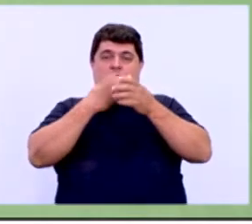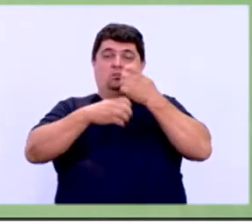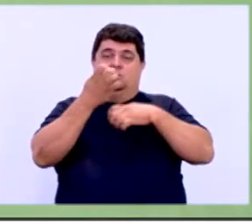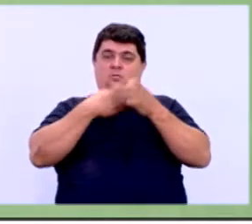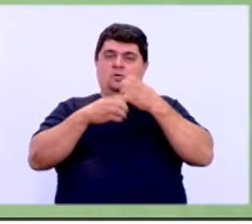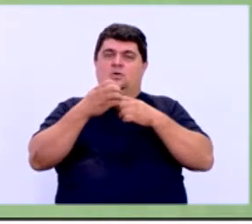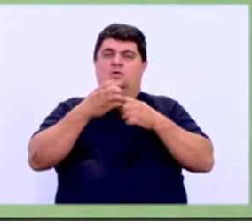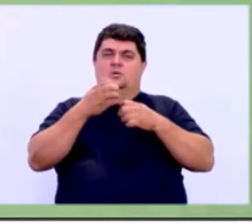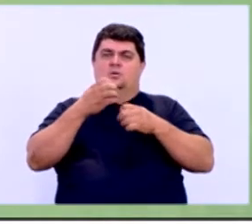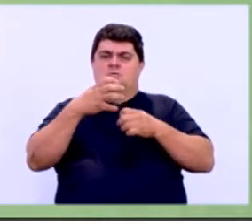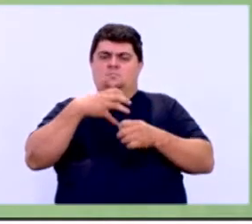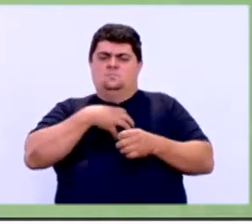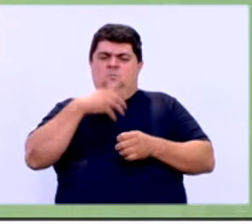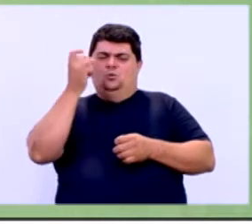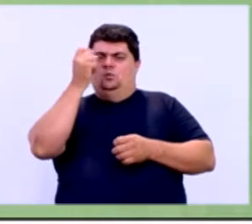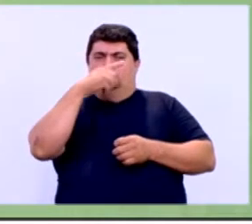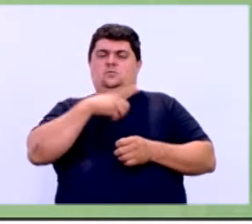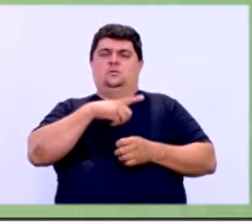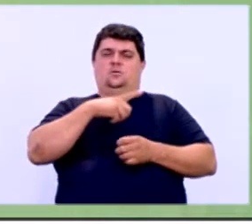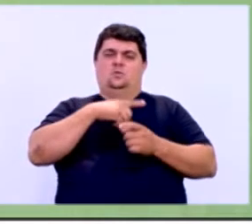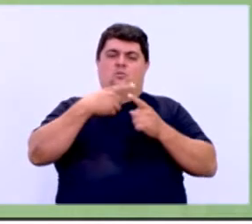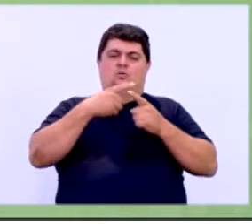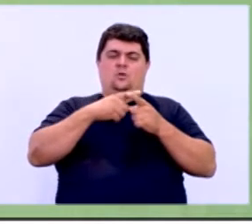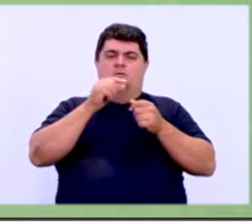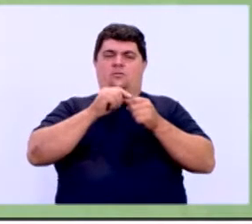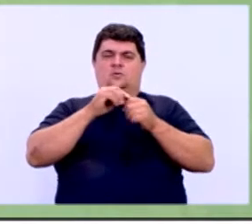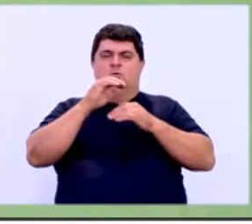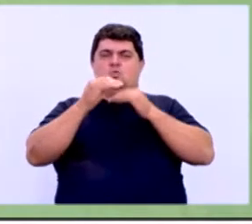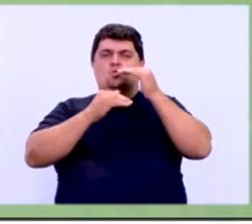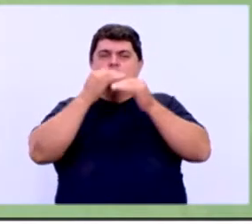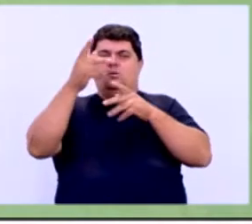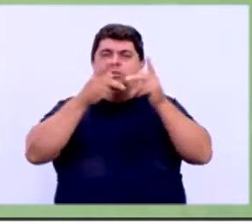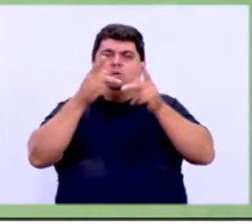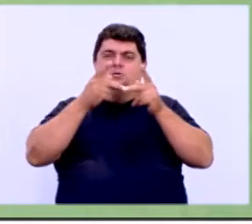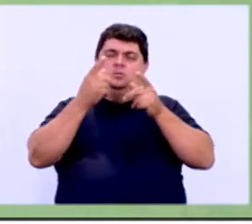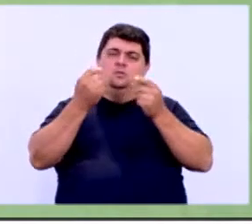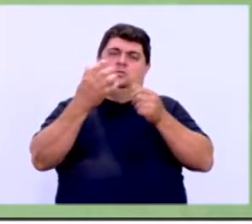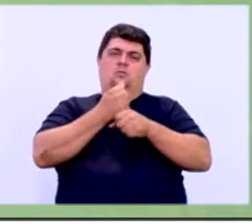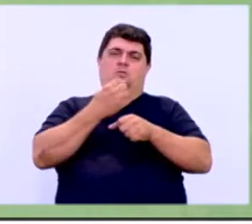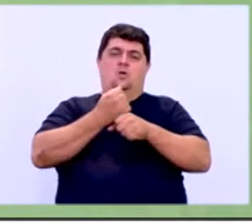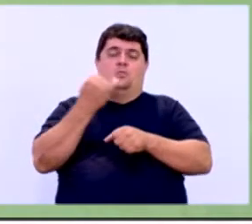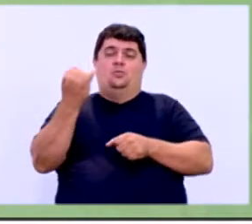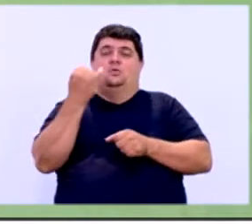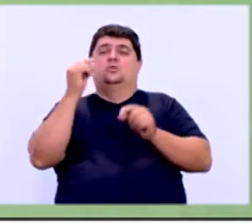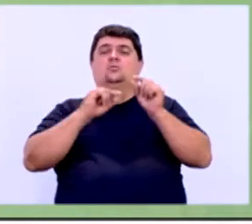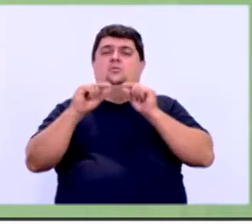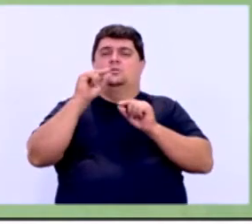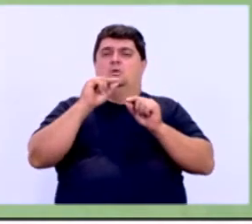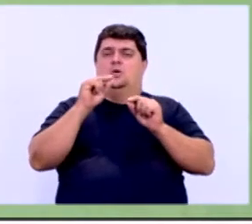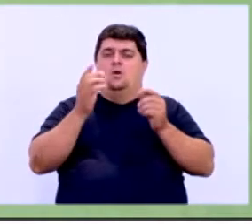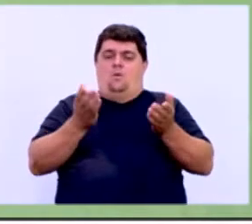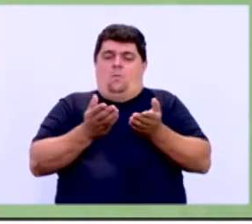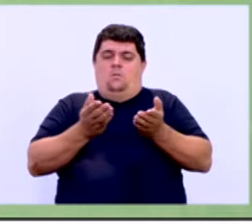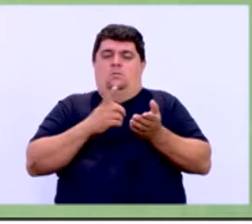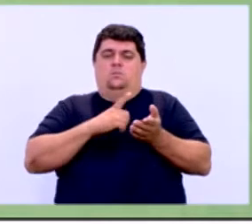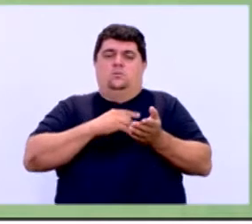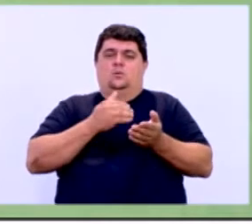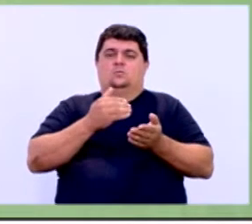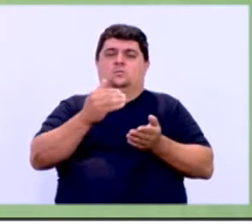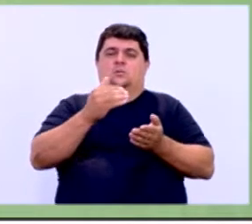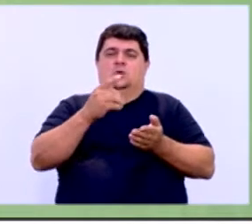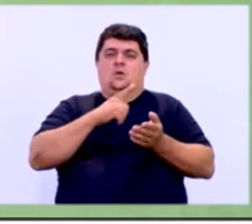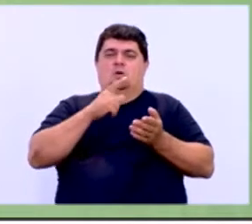alguma dificuldade para projetar o seu planejamento financeiro. É importante que nessa hora busque-se